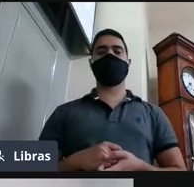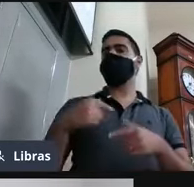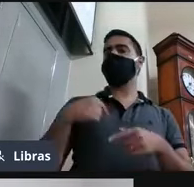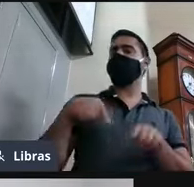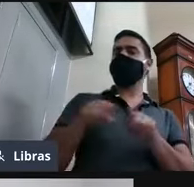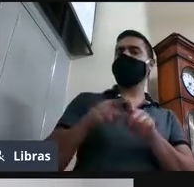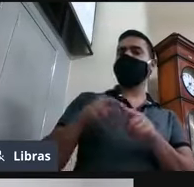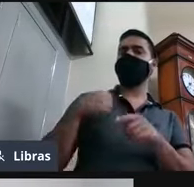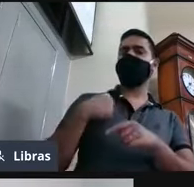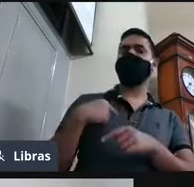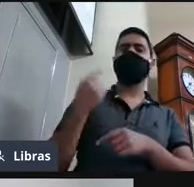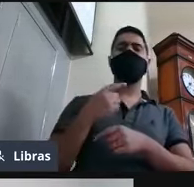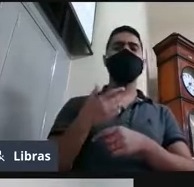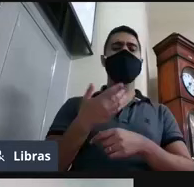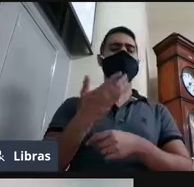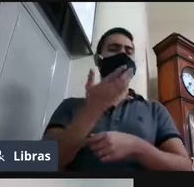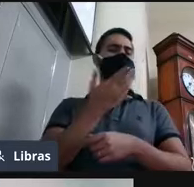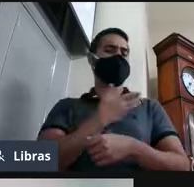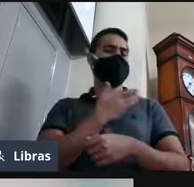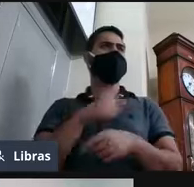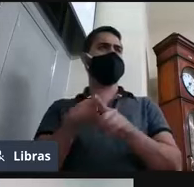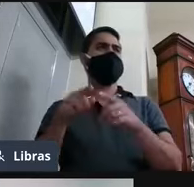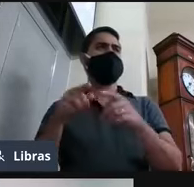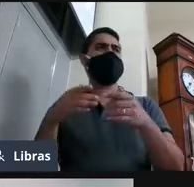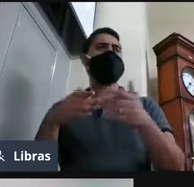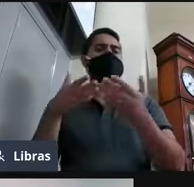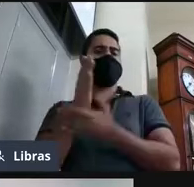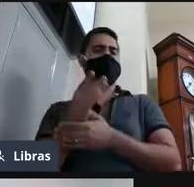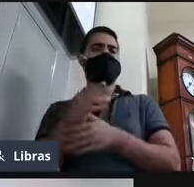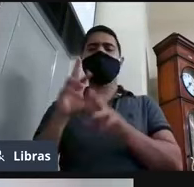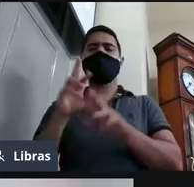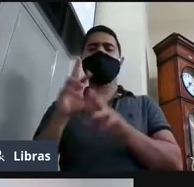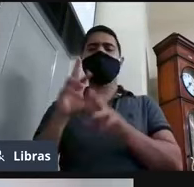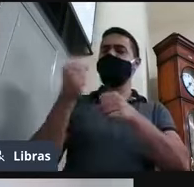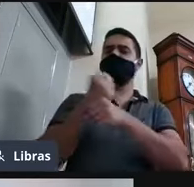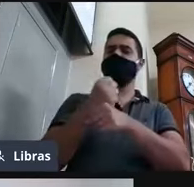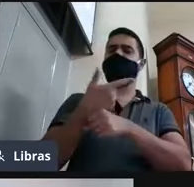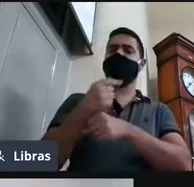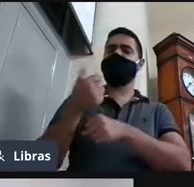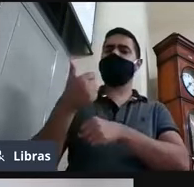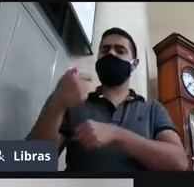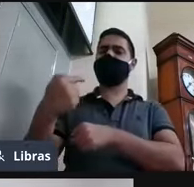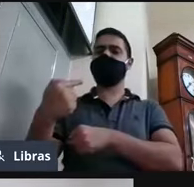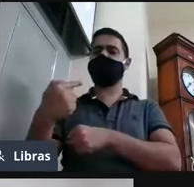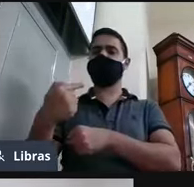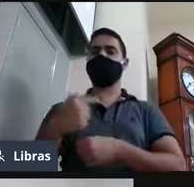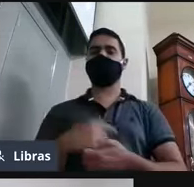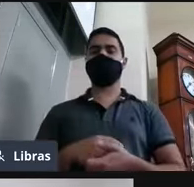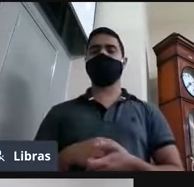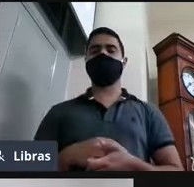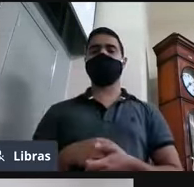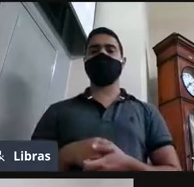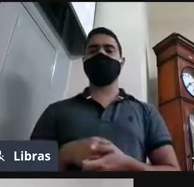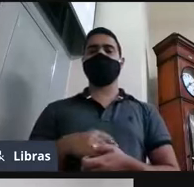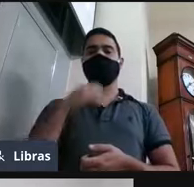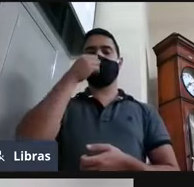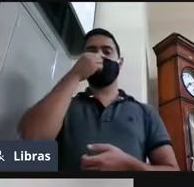colegas que aprovaram discordem, é totalmente diferente do ano de 2017. As contas desse ano,